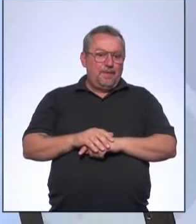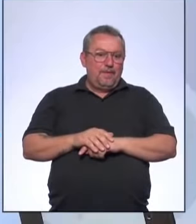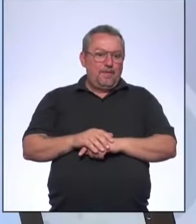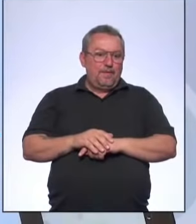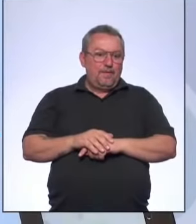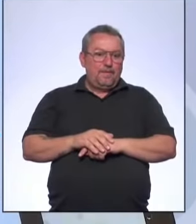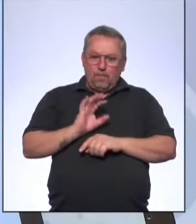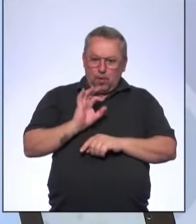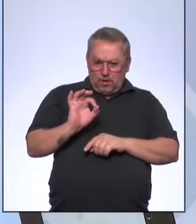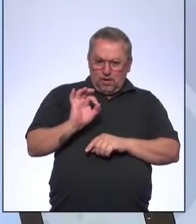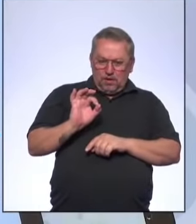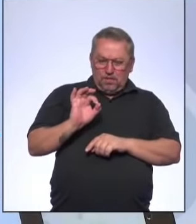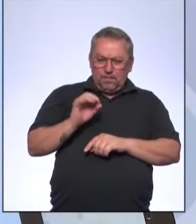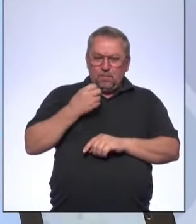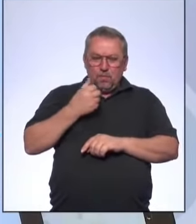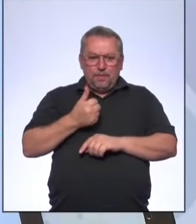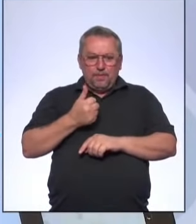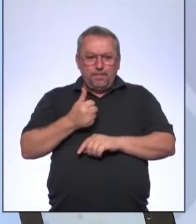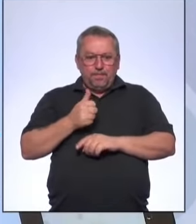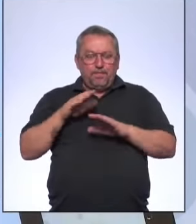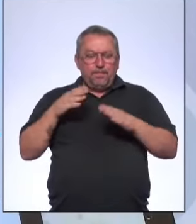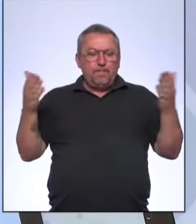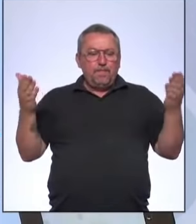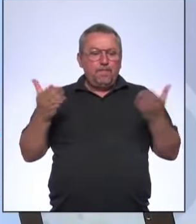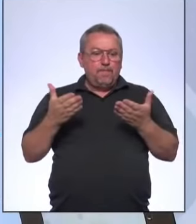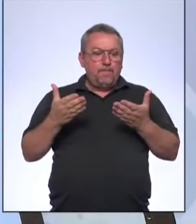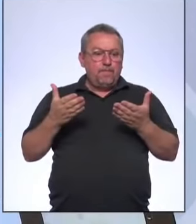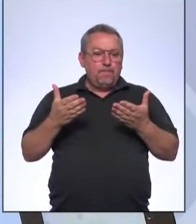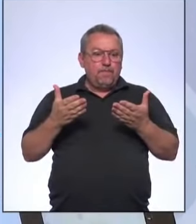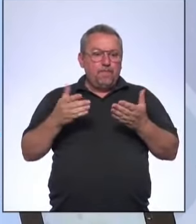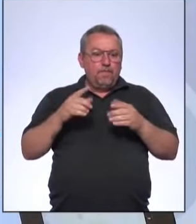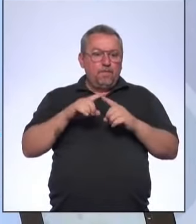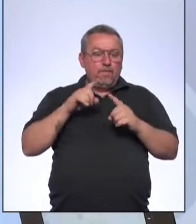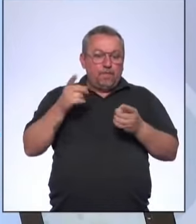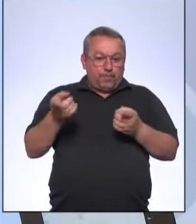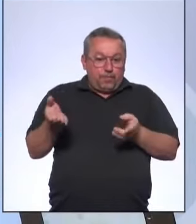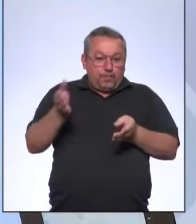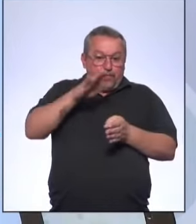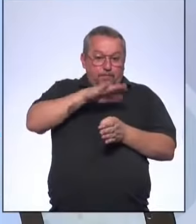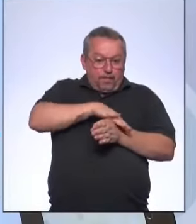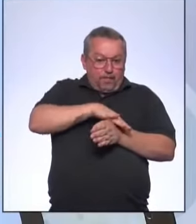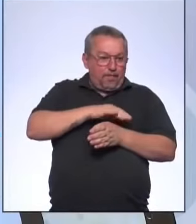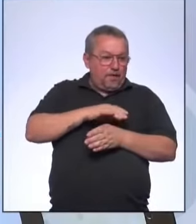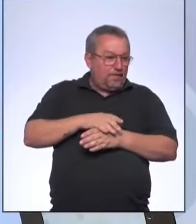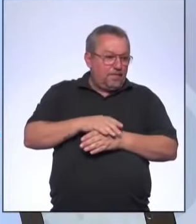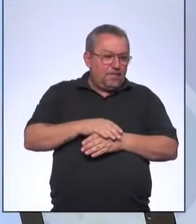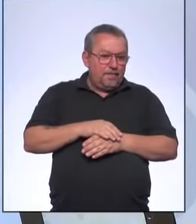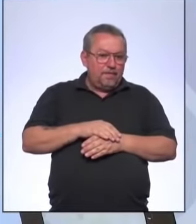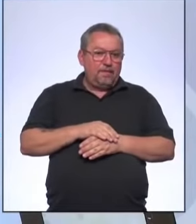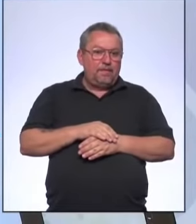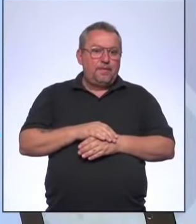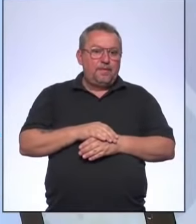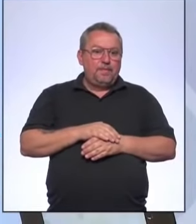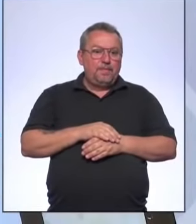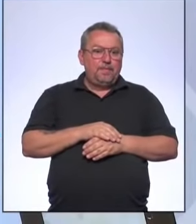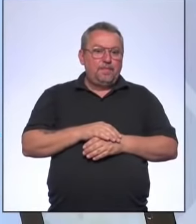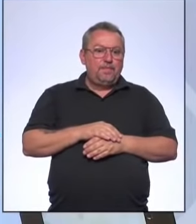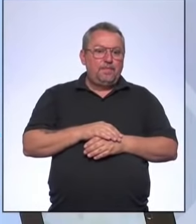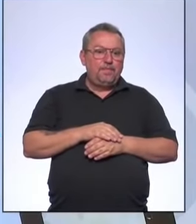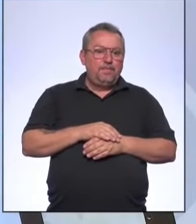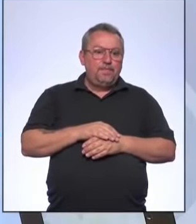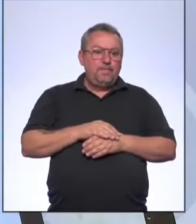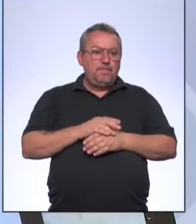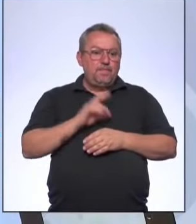e o raio muito bem então agora ter melhor page vira sua página aqui tá vendo